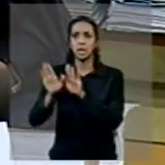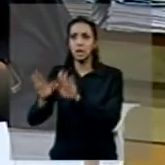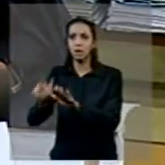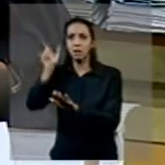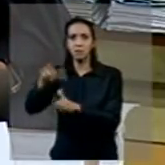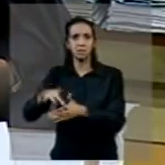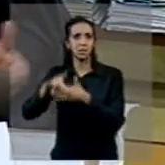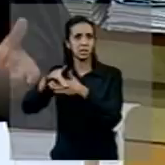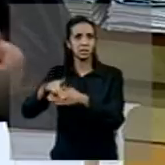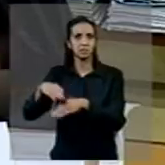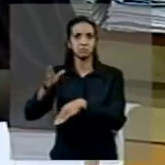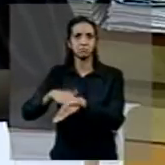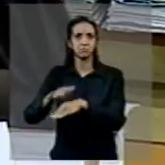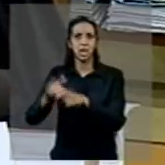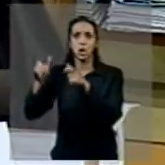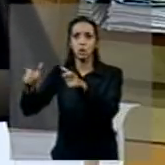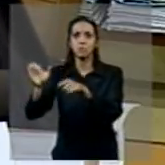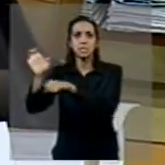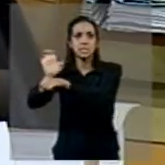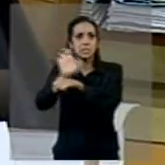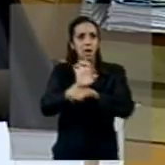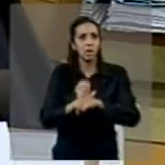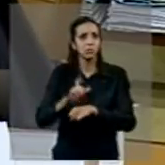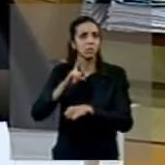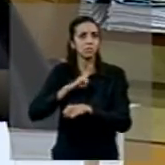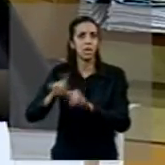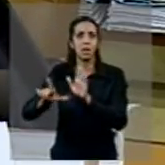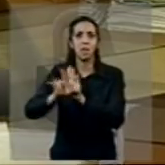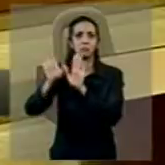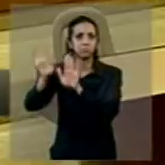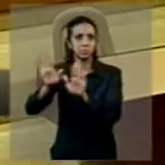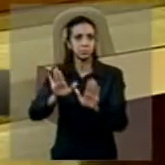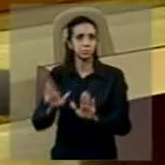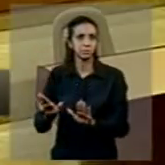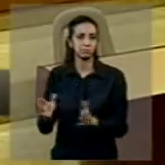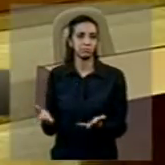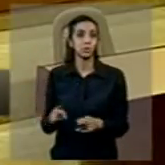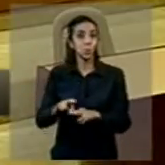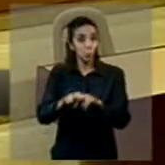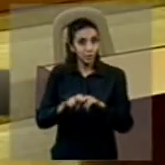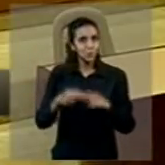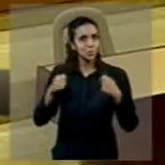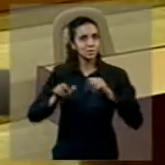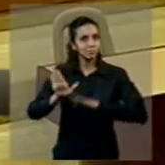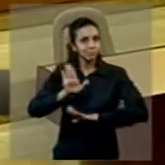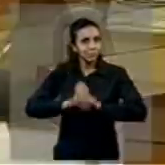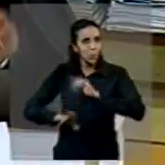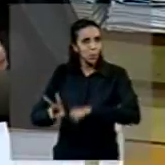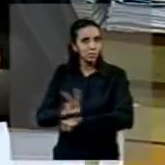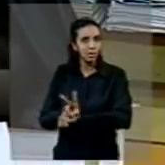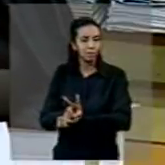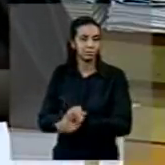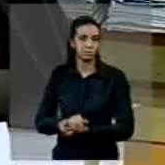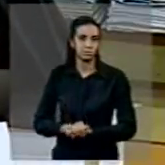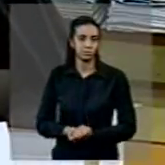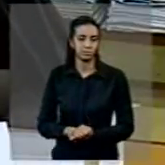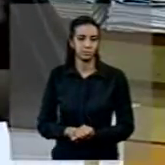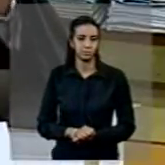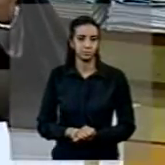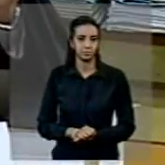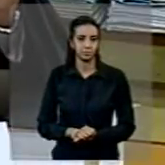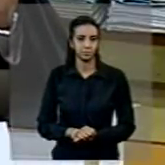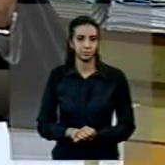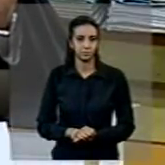autoridade local. Por isso a cautela. Estamos lidando com um valor que